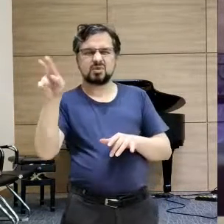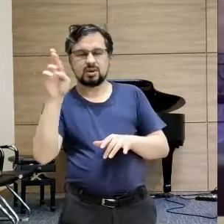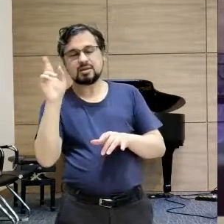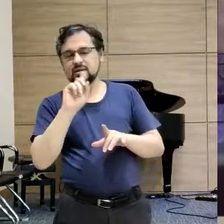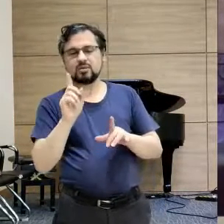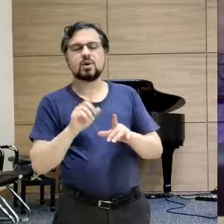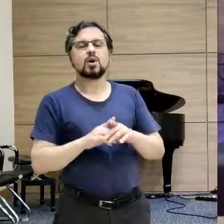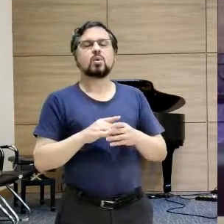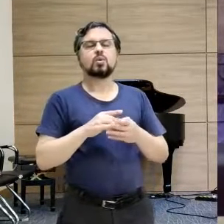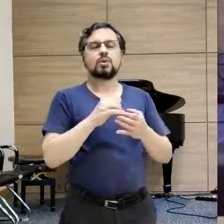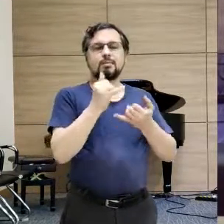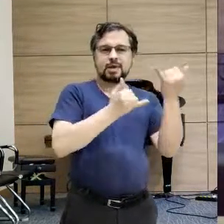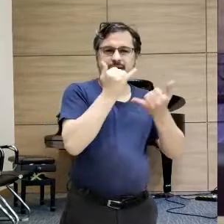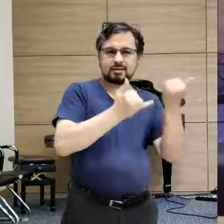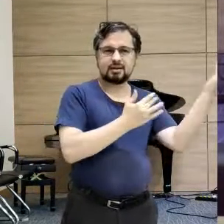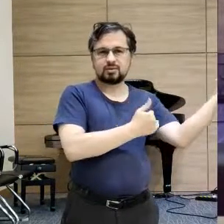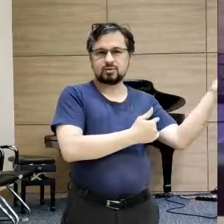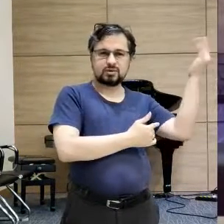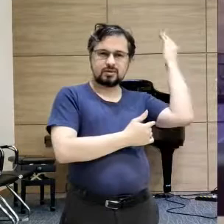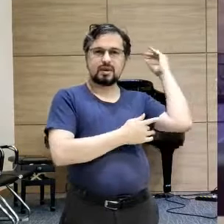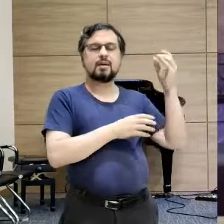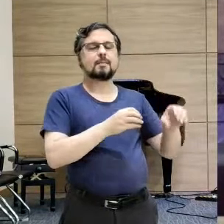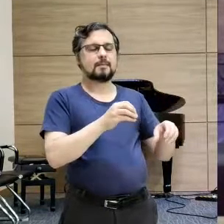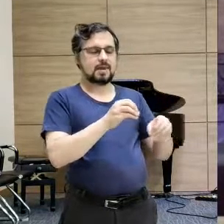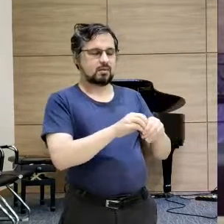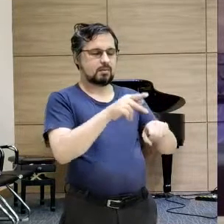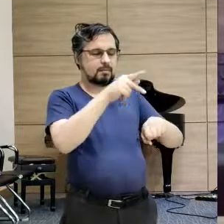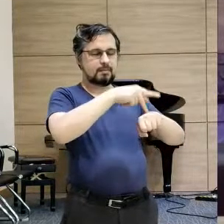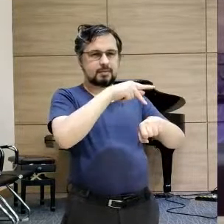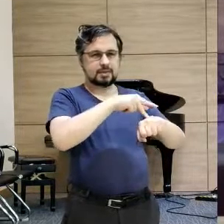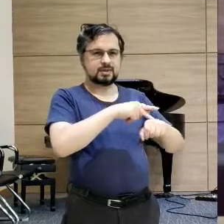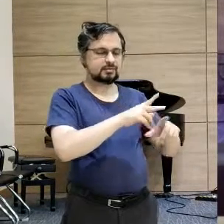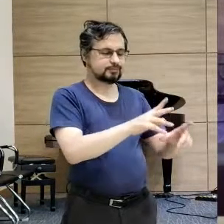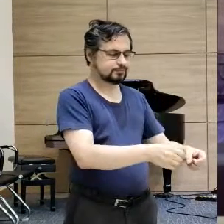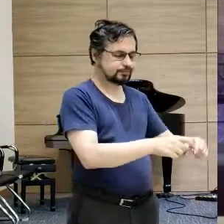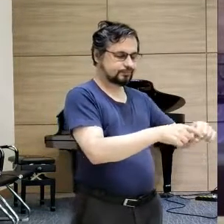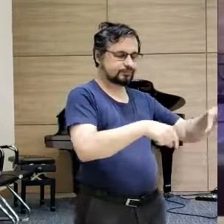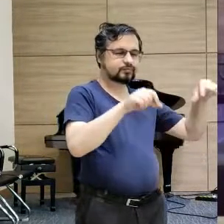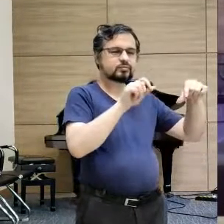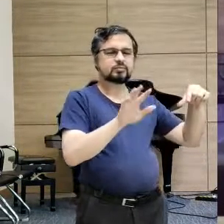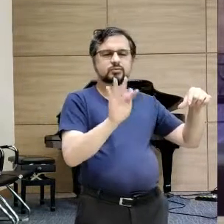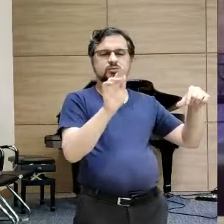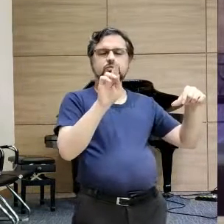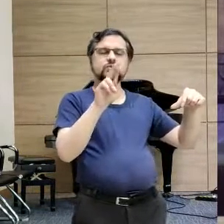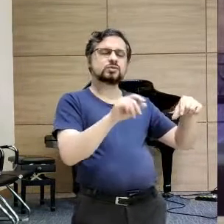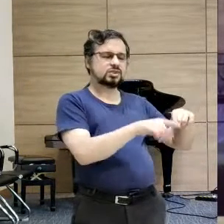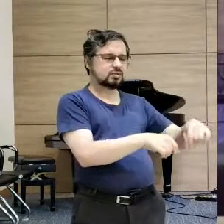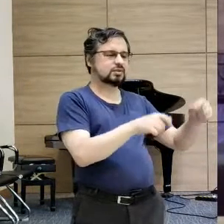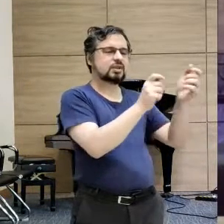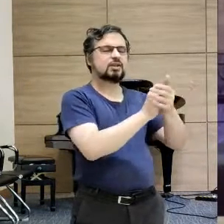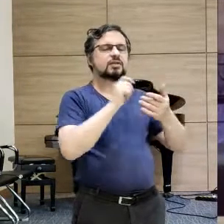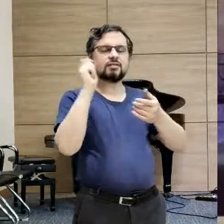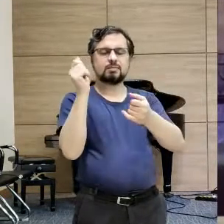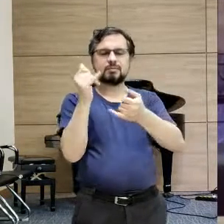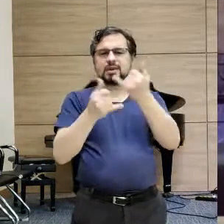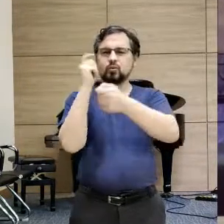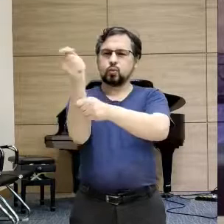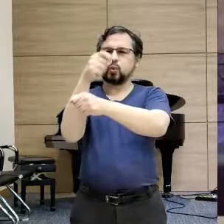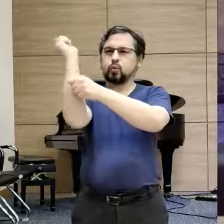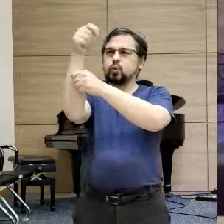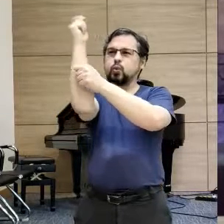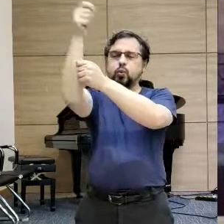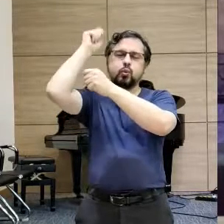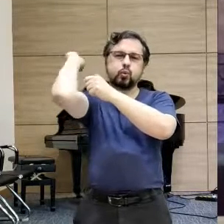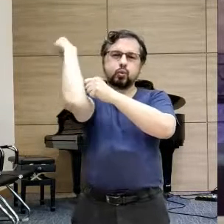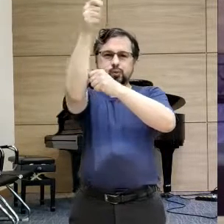O videogame desses meninos era pegar uma funda, e eles colocavam um alvo longe, e ficava jogando, um estilingue.